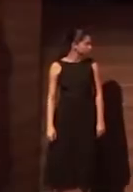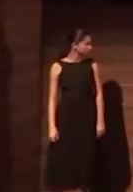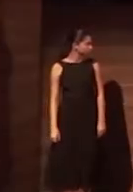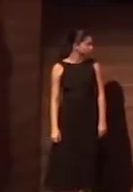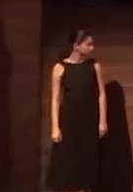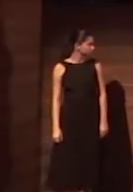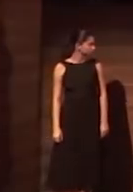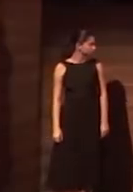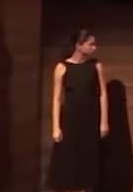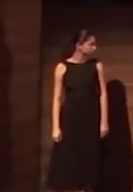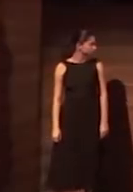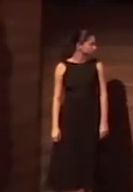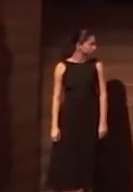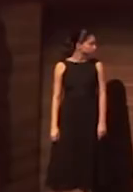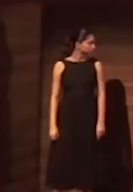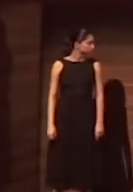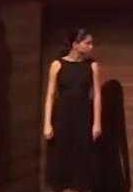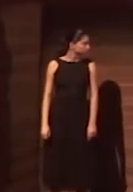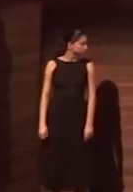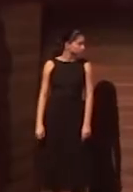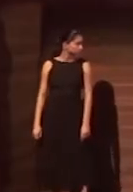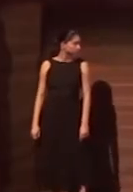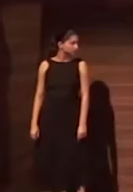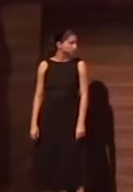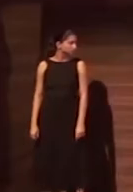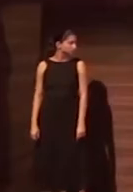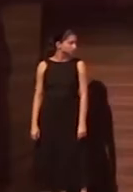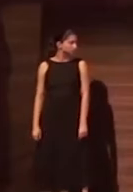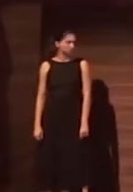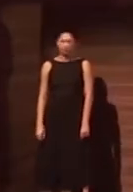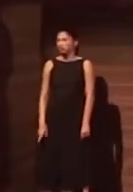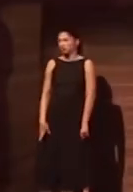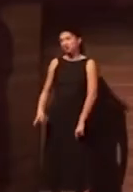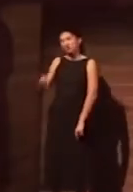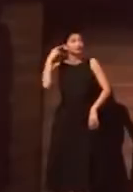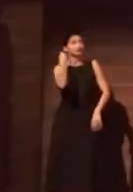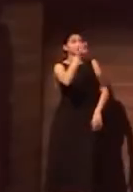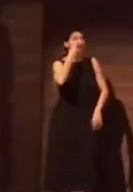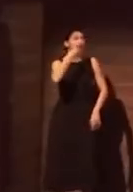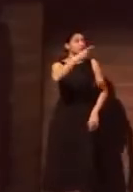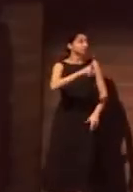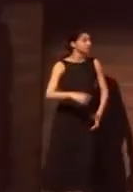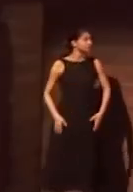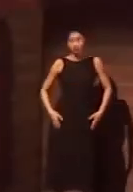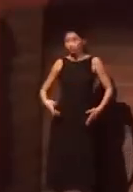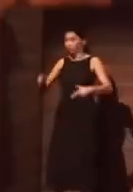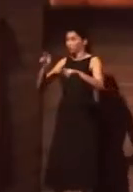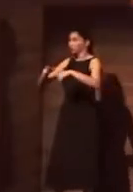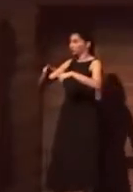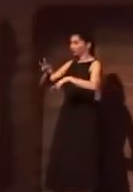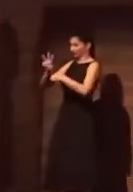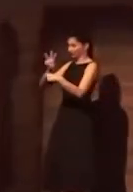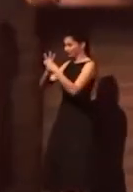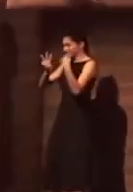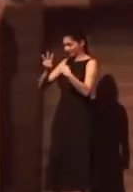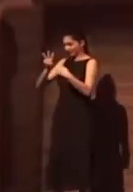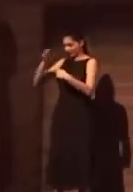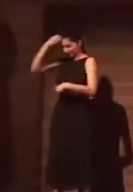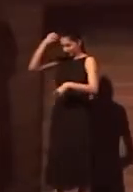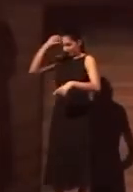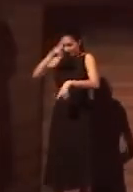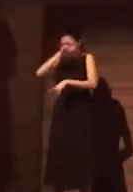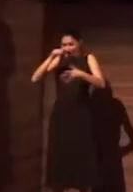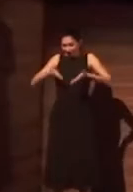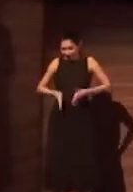peça, escrita por Maria Clara Machado em 1953, conta a história do nascimento de Jesus pelo olhar do boi e do